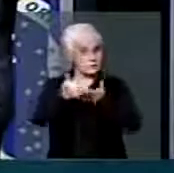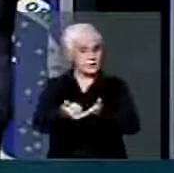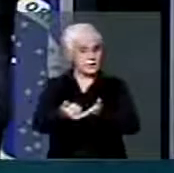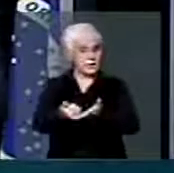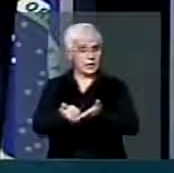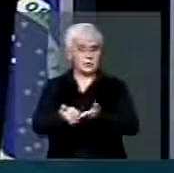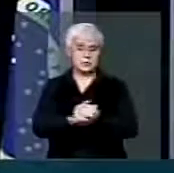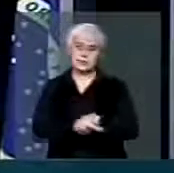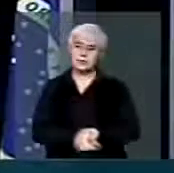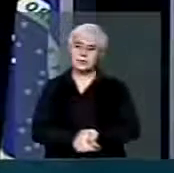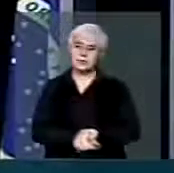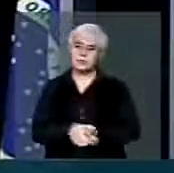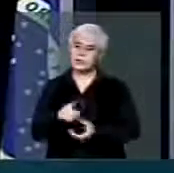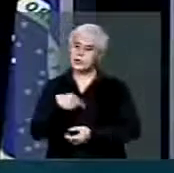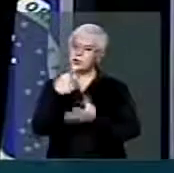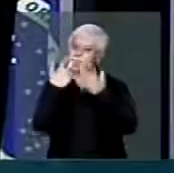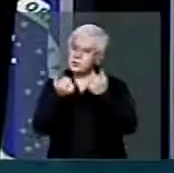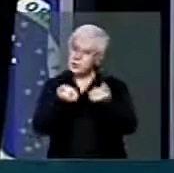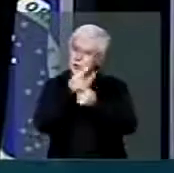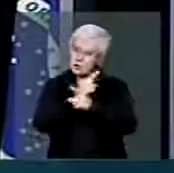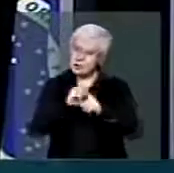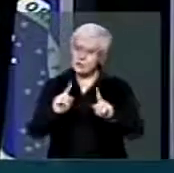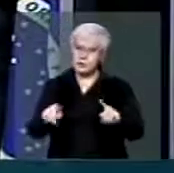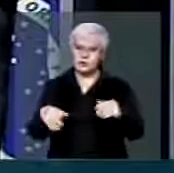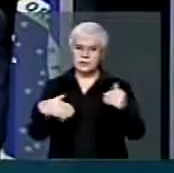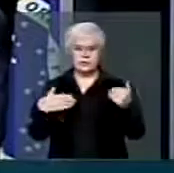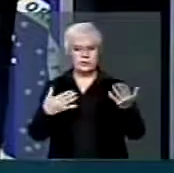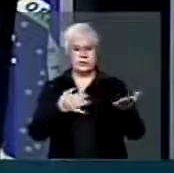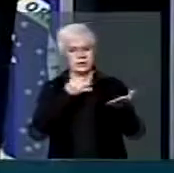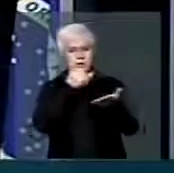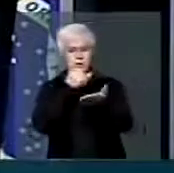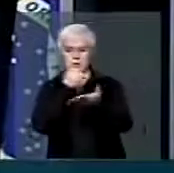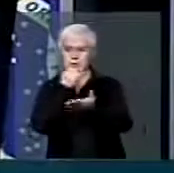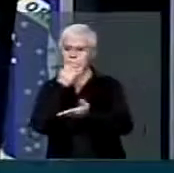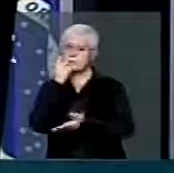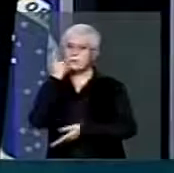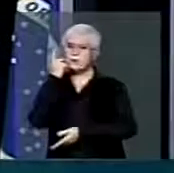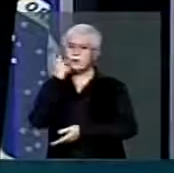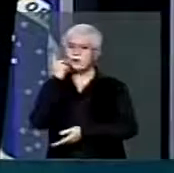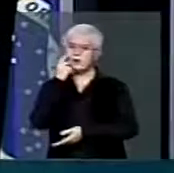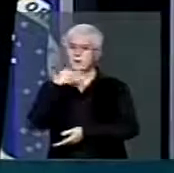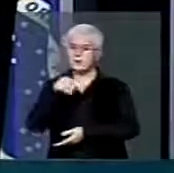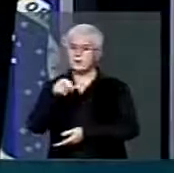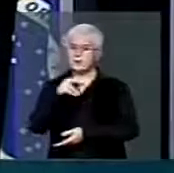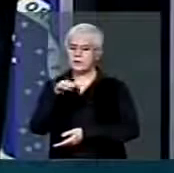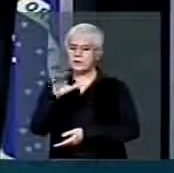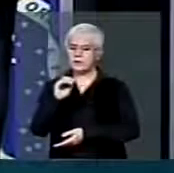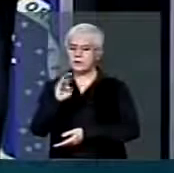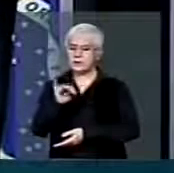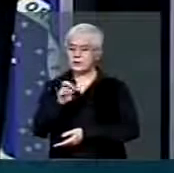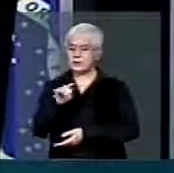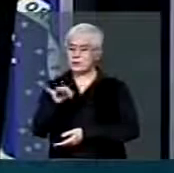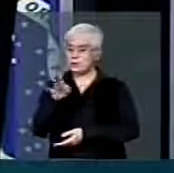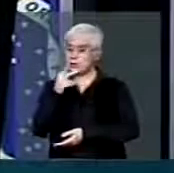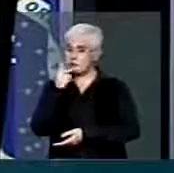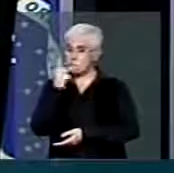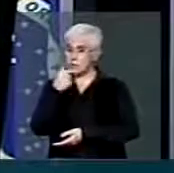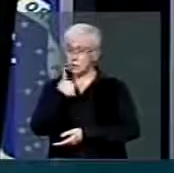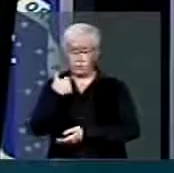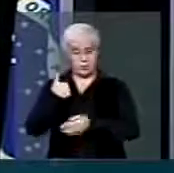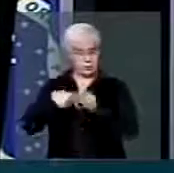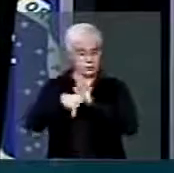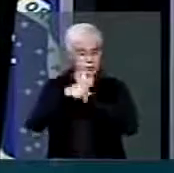podemos aceitar, falava nesse instante o deputado Mauro Benevides. Quando cheguei nesta casa, coloquei